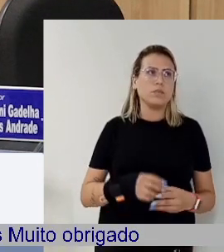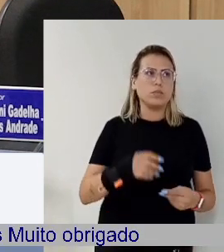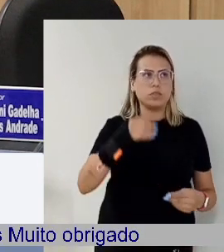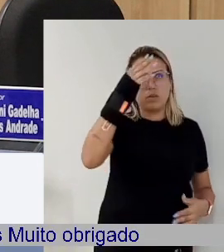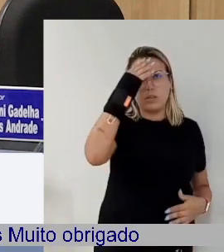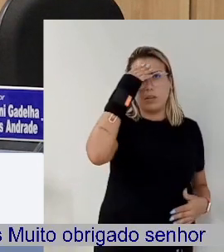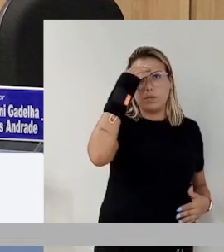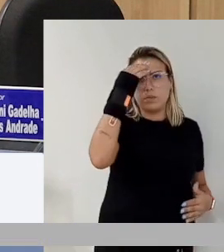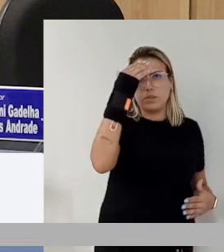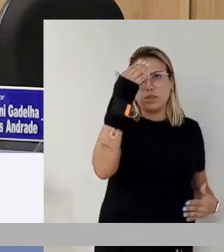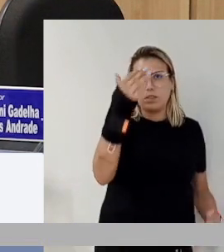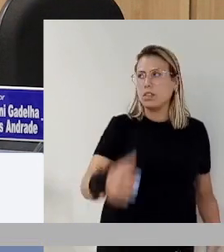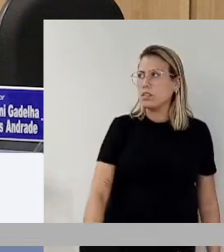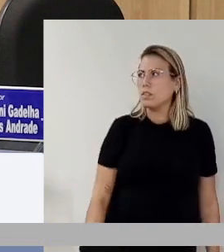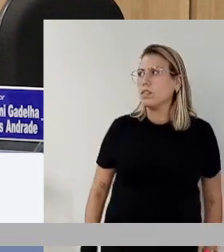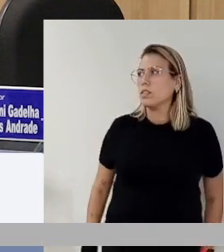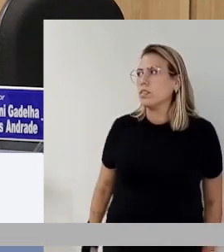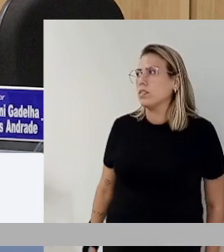senhor